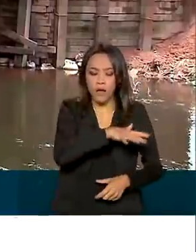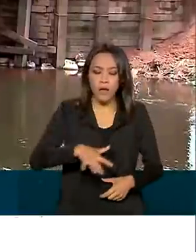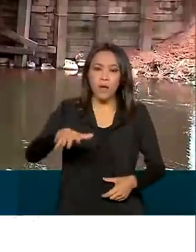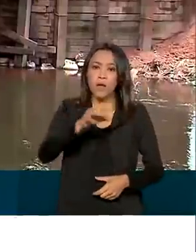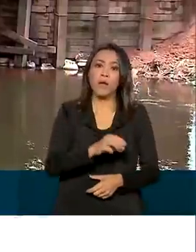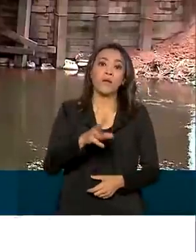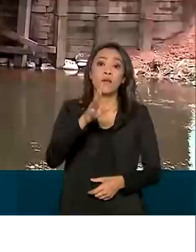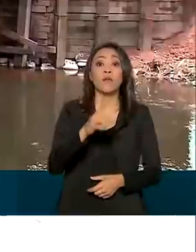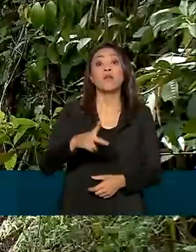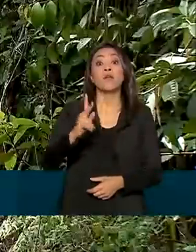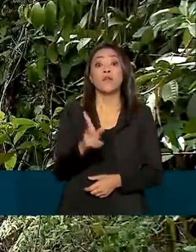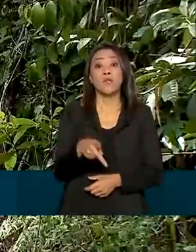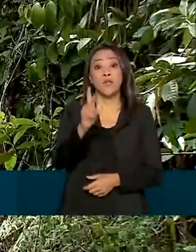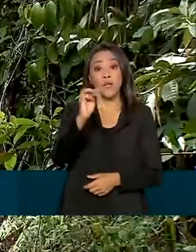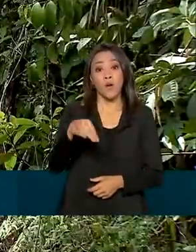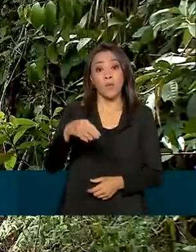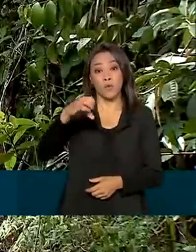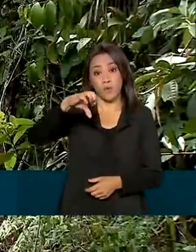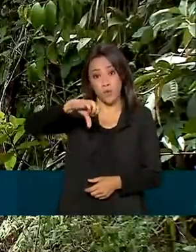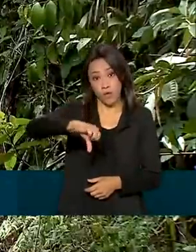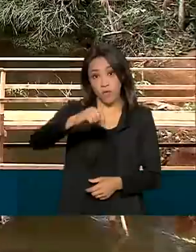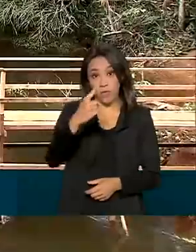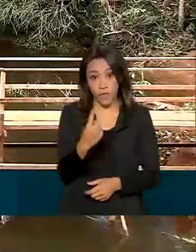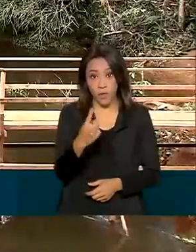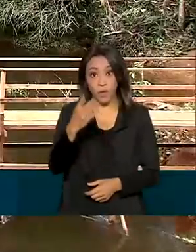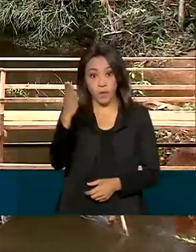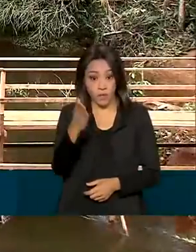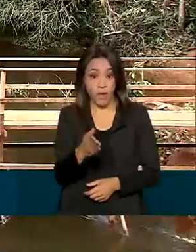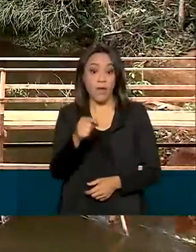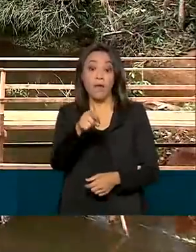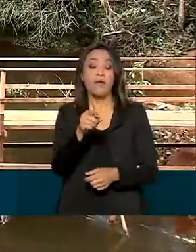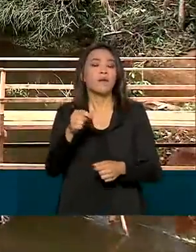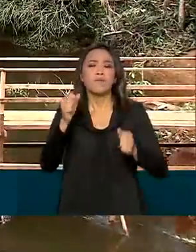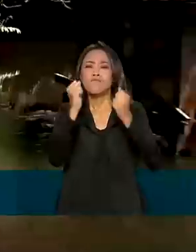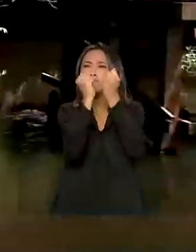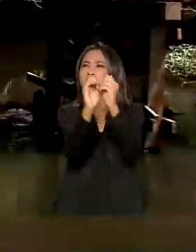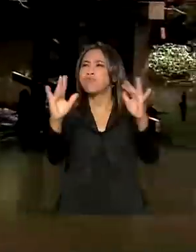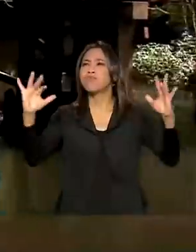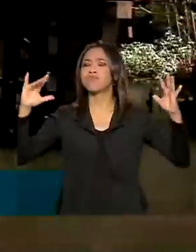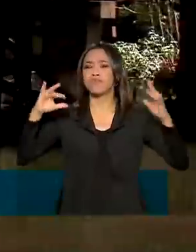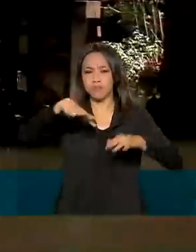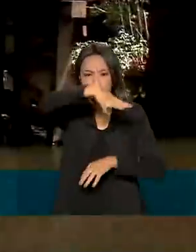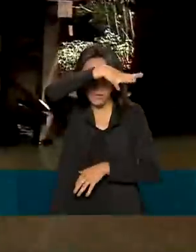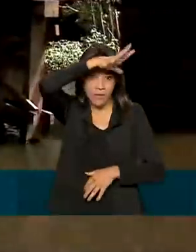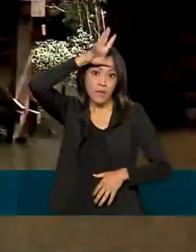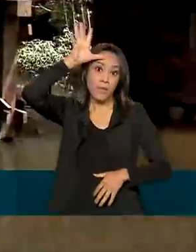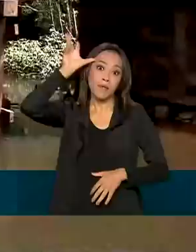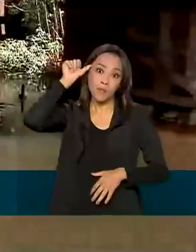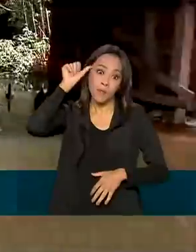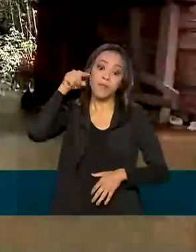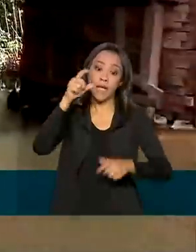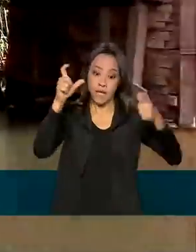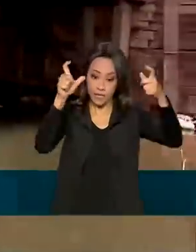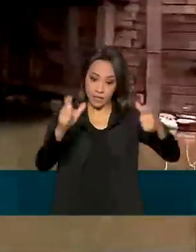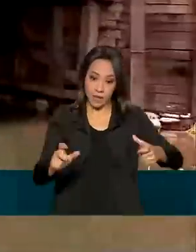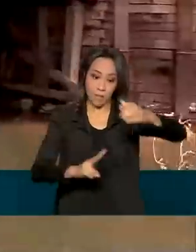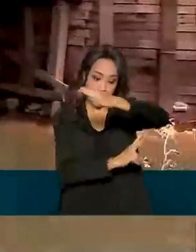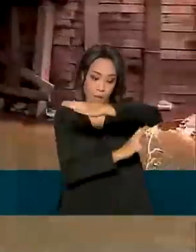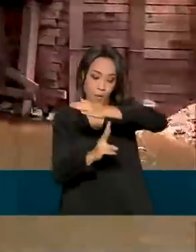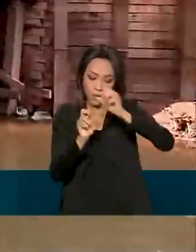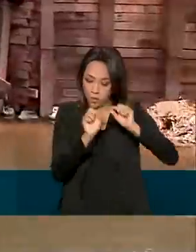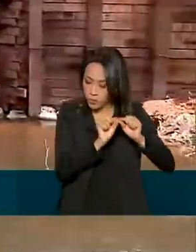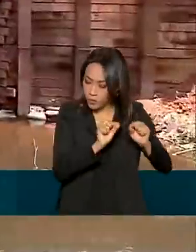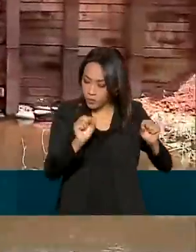91 da BR-307, em meio à selva amazônica. A ponte Rodrigo e Sibeli tem 18 metros